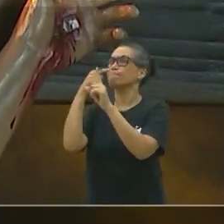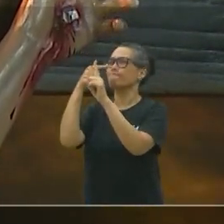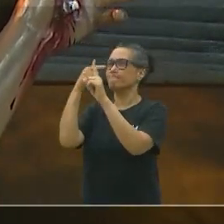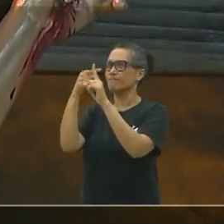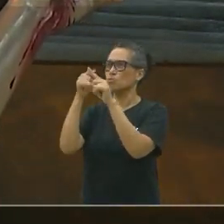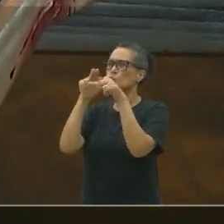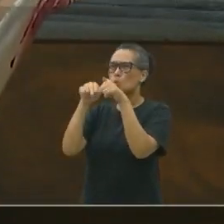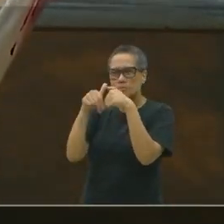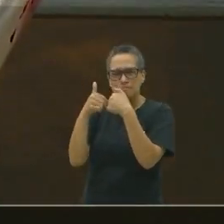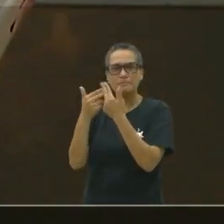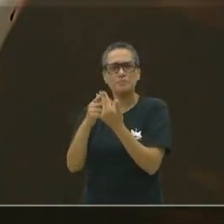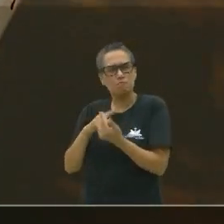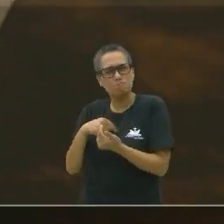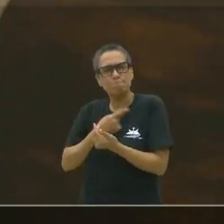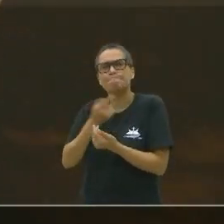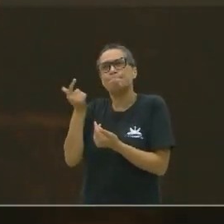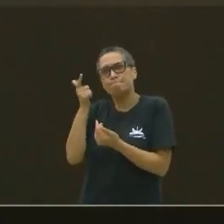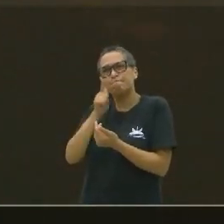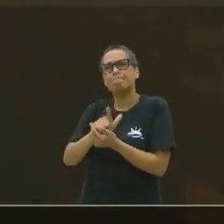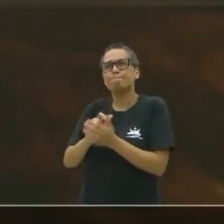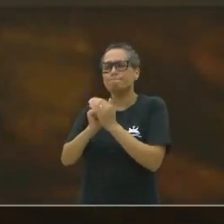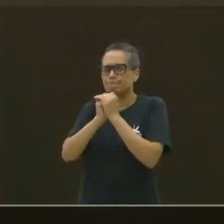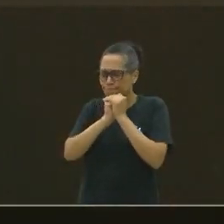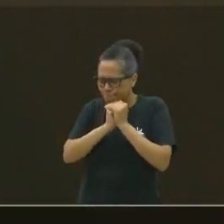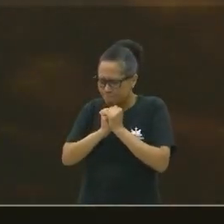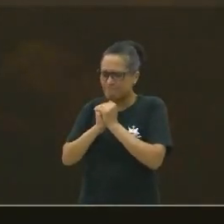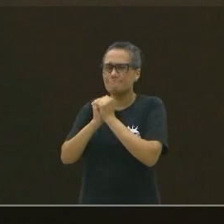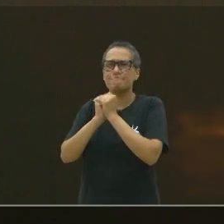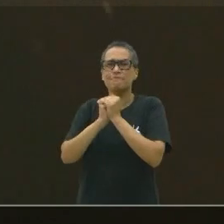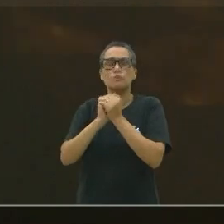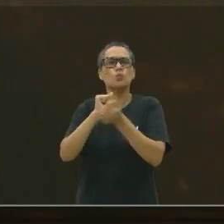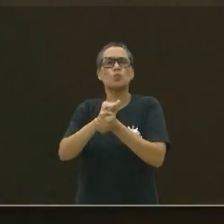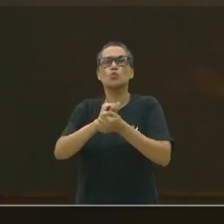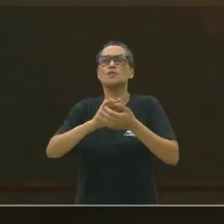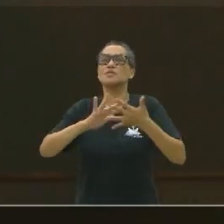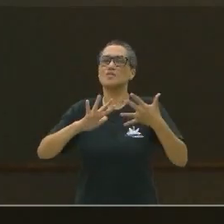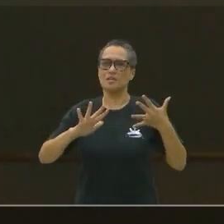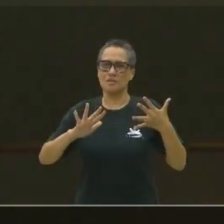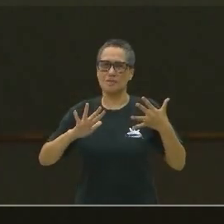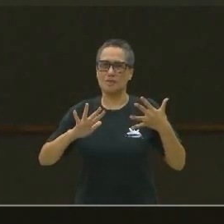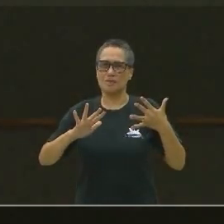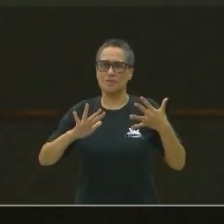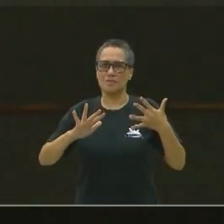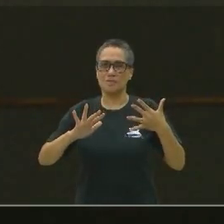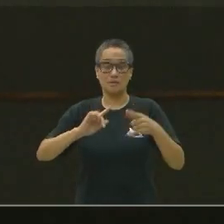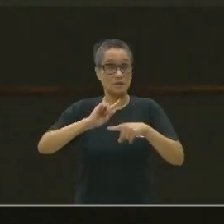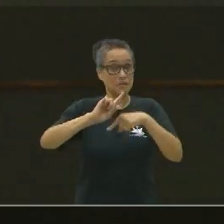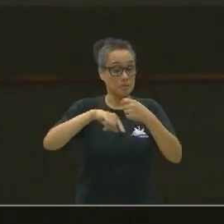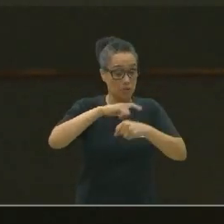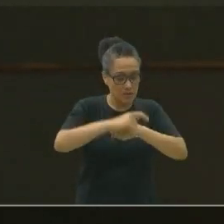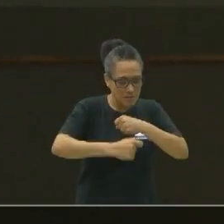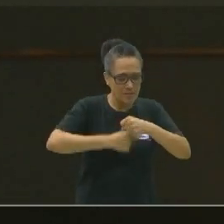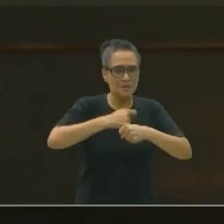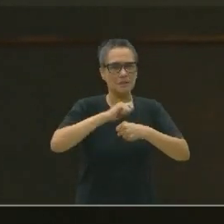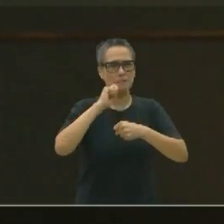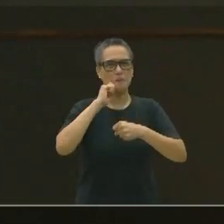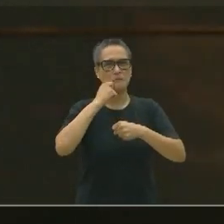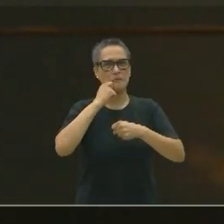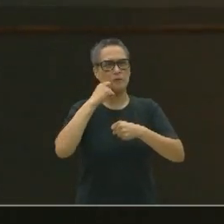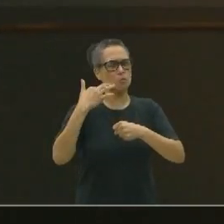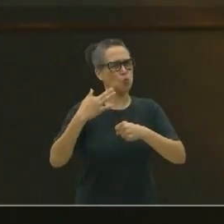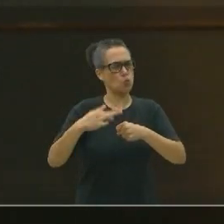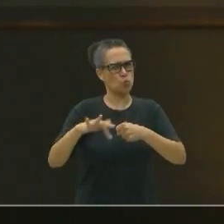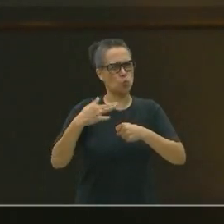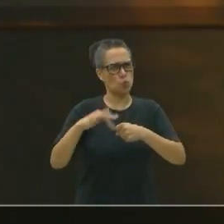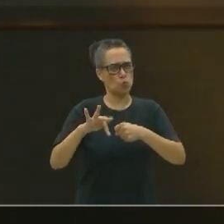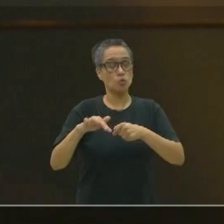nós só podemos rezar os mistérios gloriosos depois dos dolorosos. Porque só existe glória, só